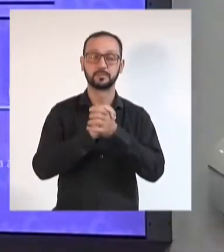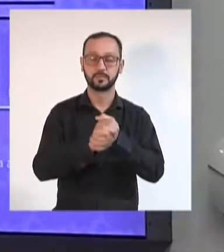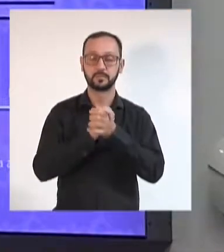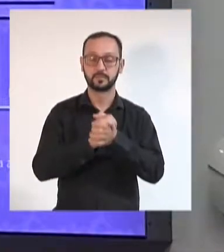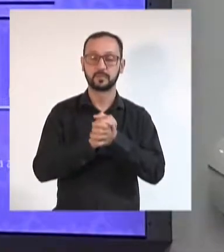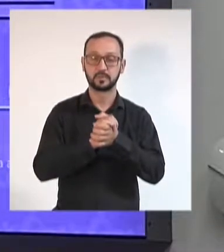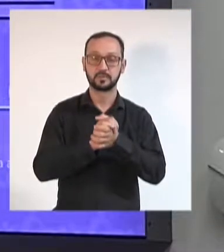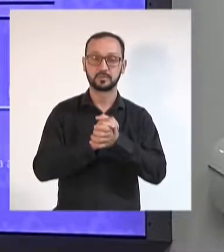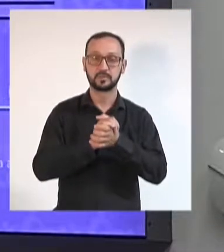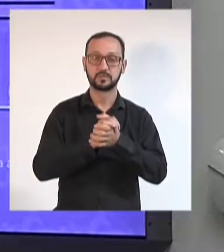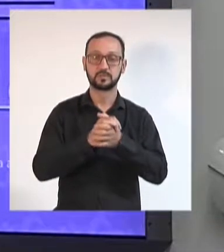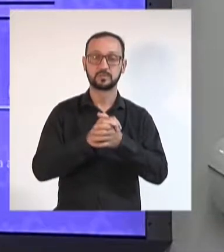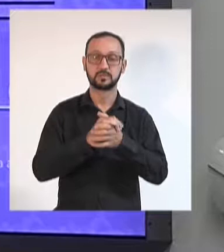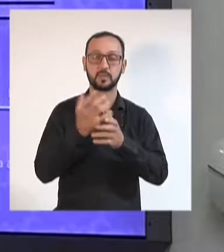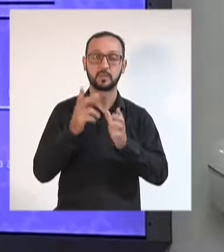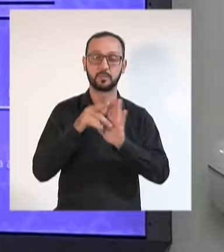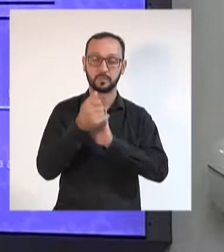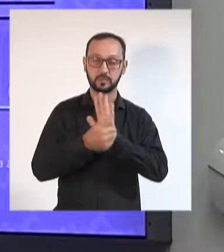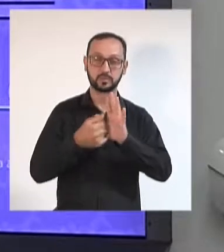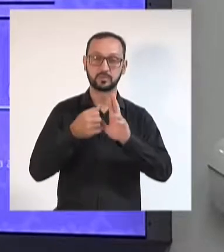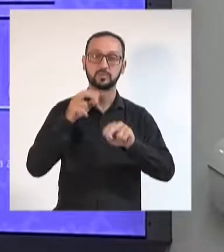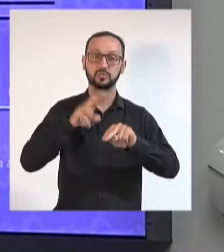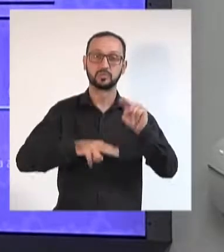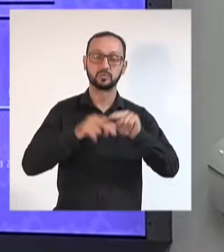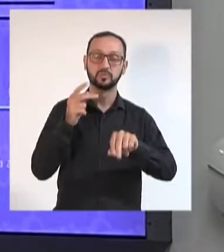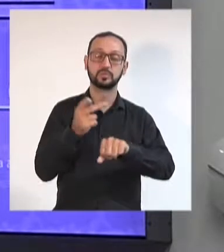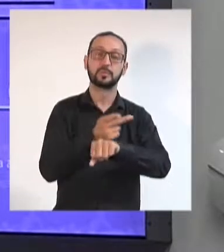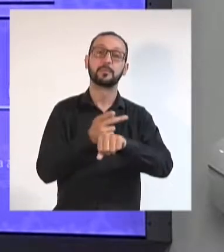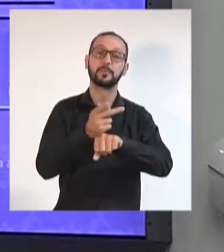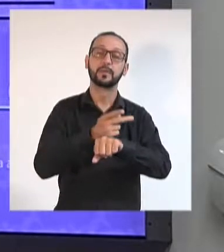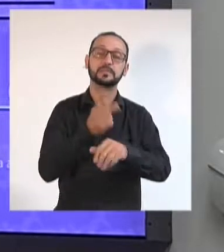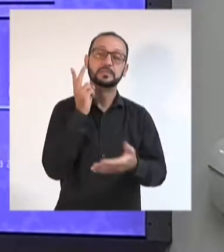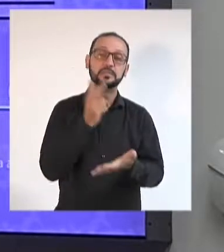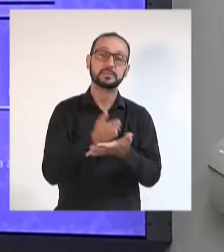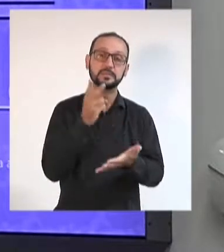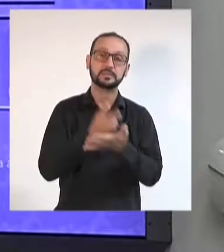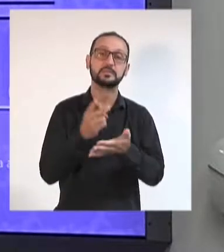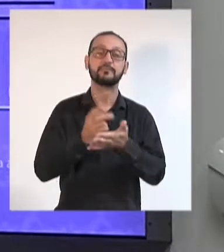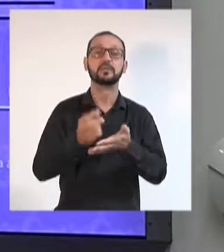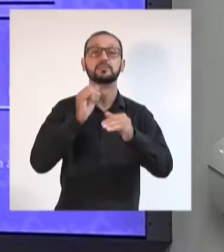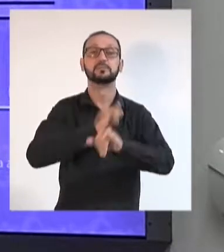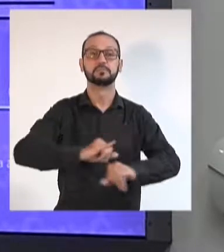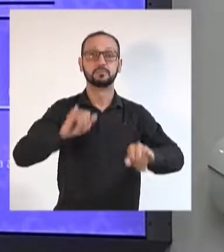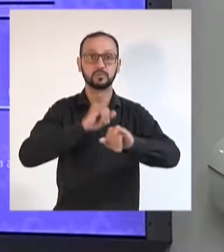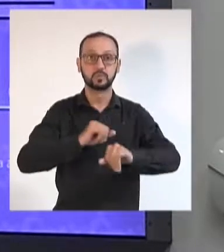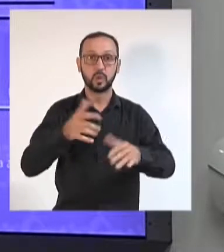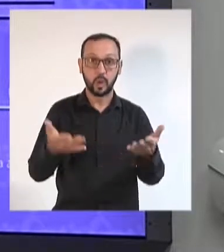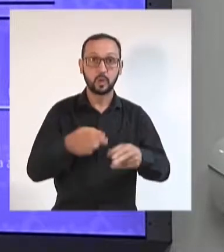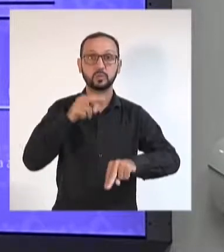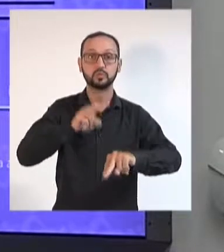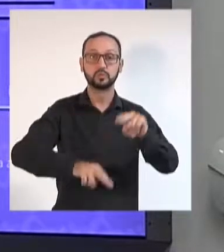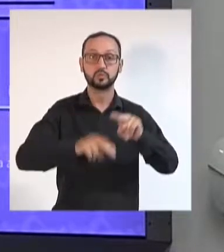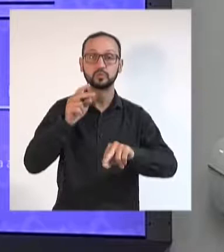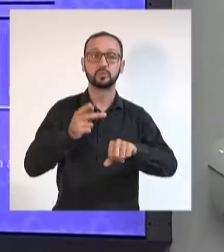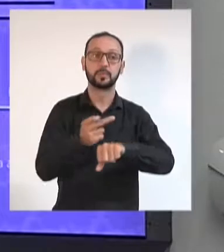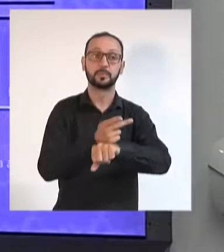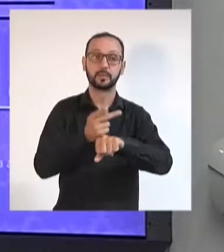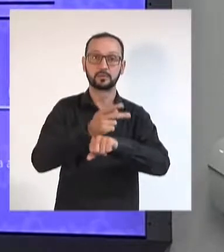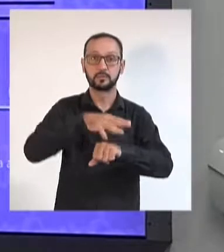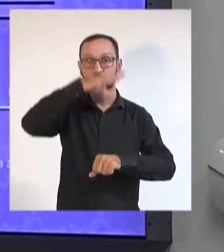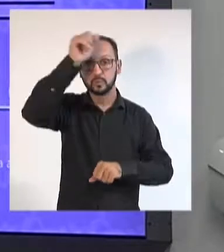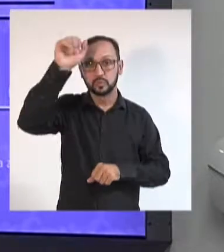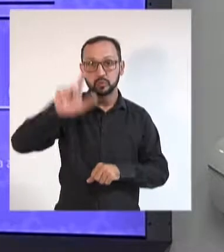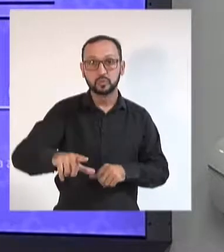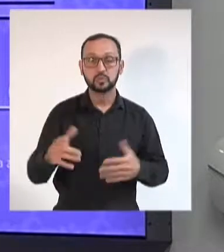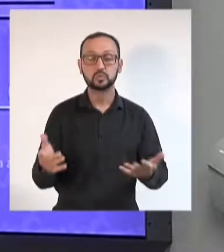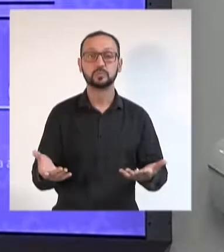Junho Prata, que é promover amplas e contínuas campanhas. O Junho Prata, com certeza, no estado do Mato